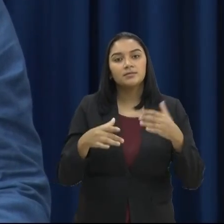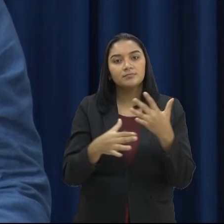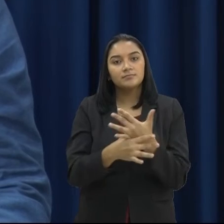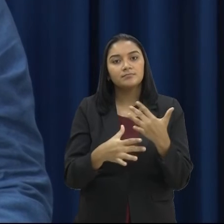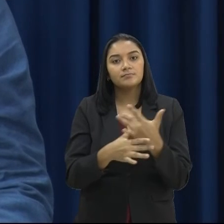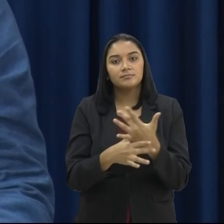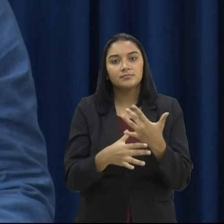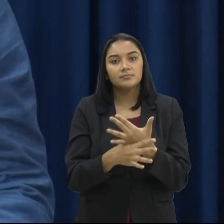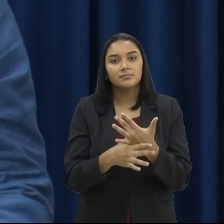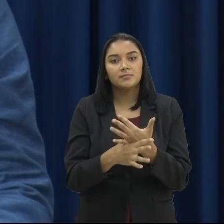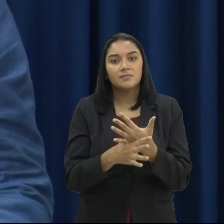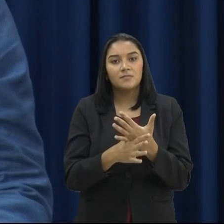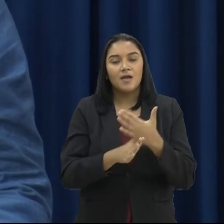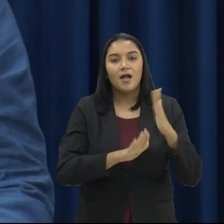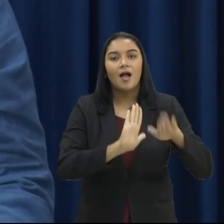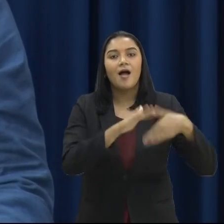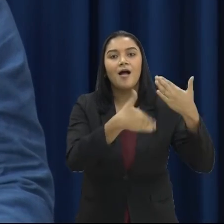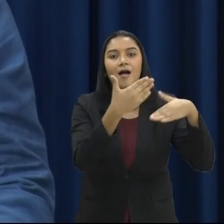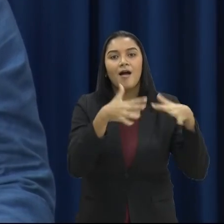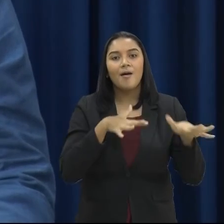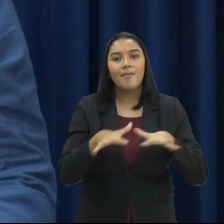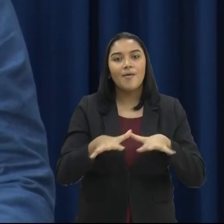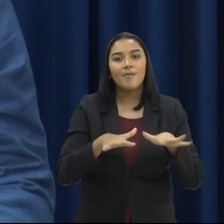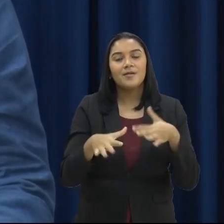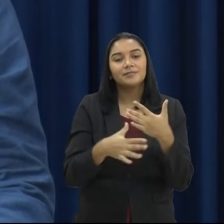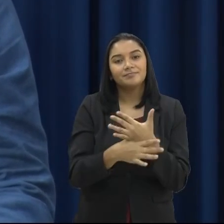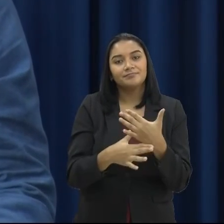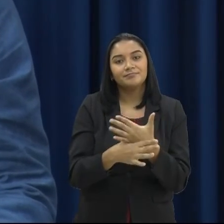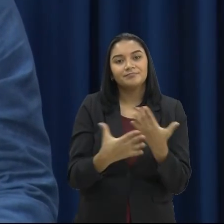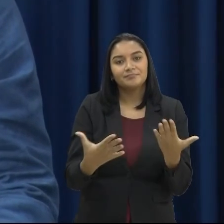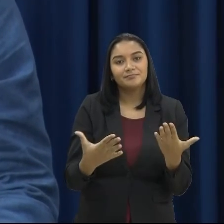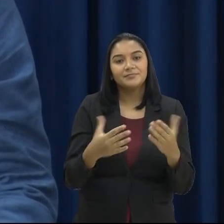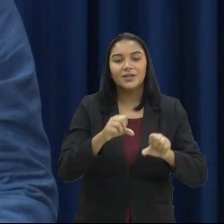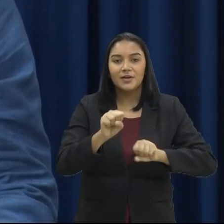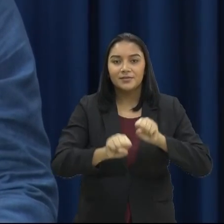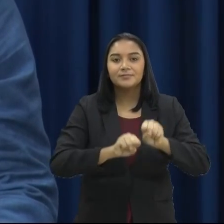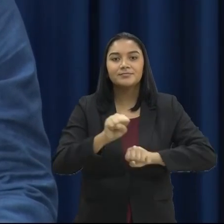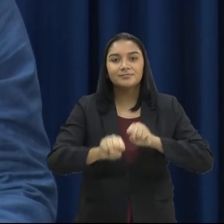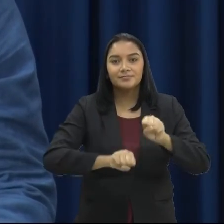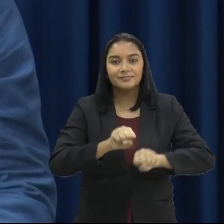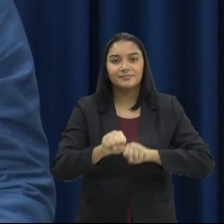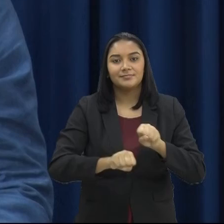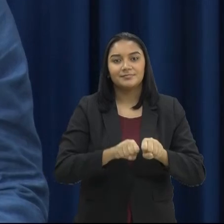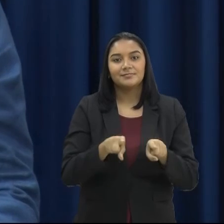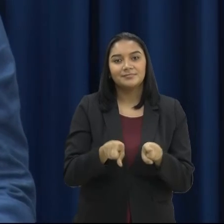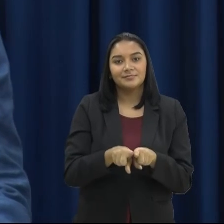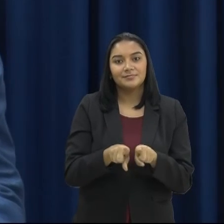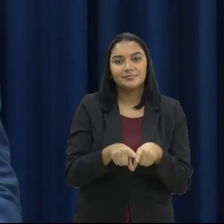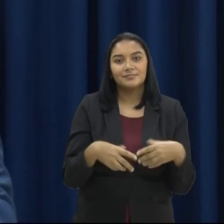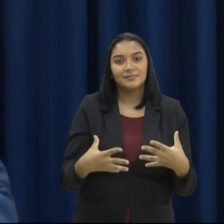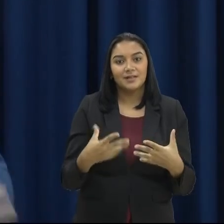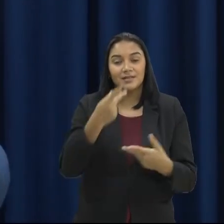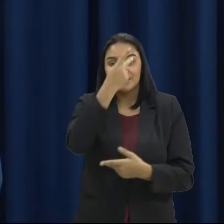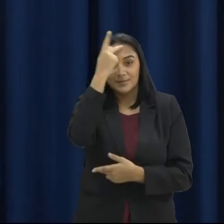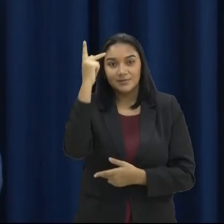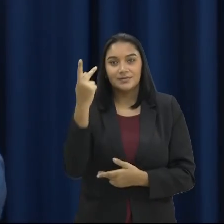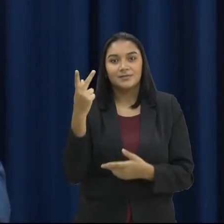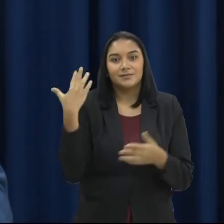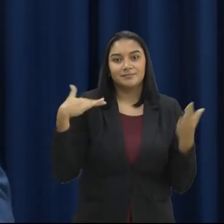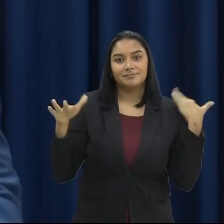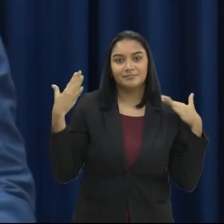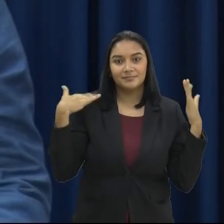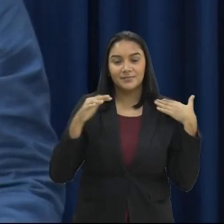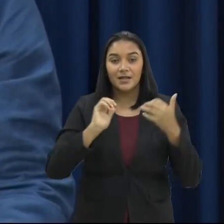avançar na questão da mobilidade urbana. Isso passa pelo modal do ciclismo também. Muita gente usa como lazer,